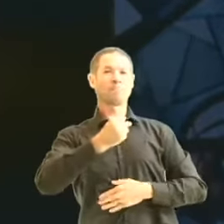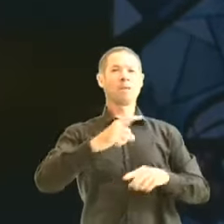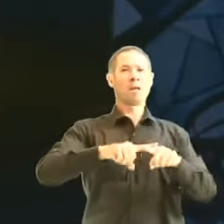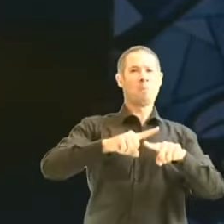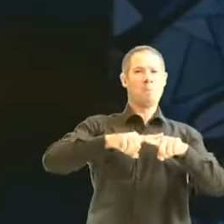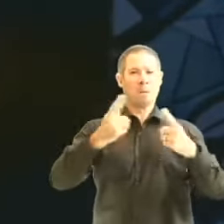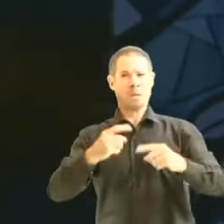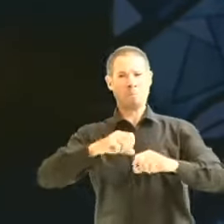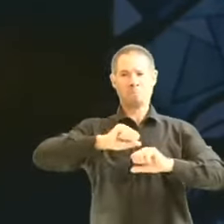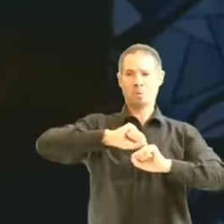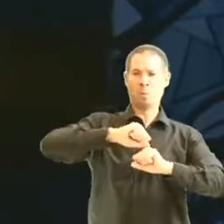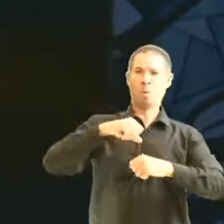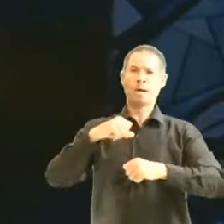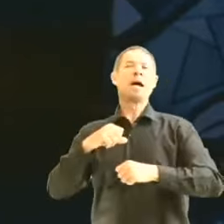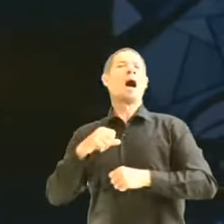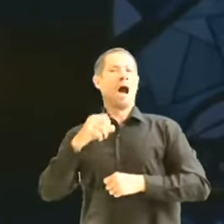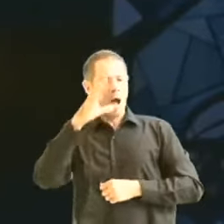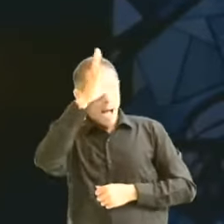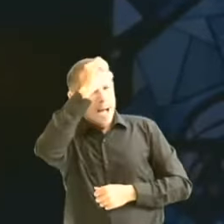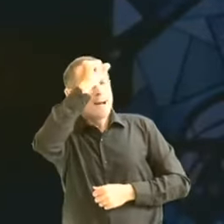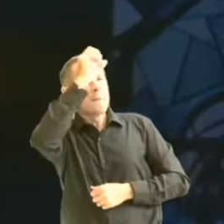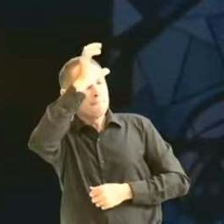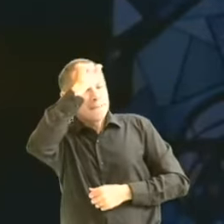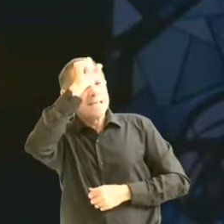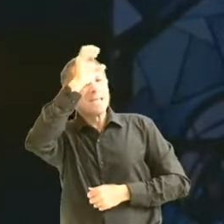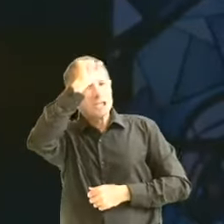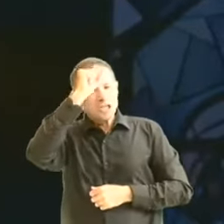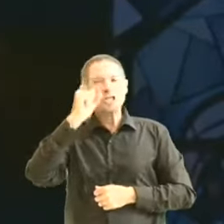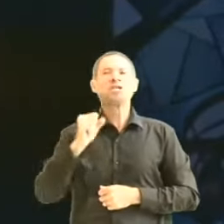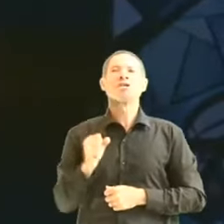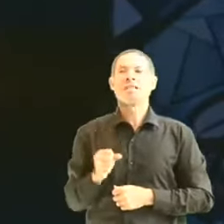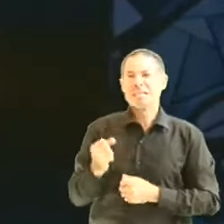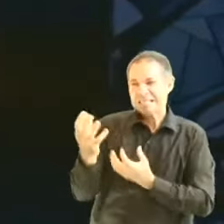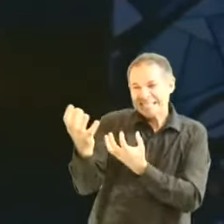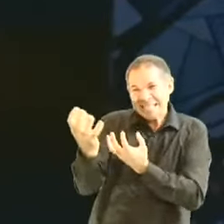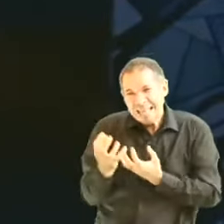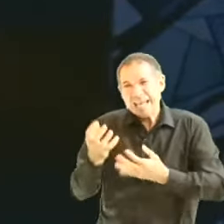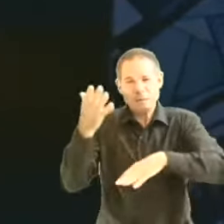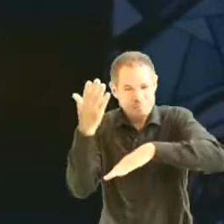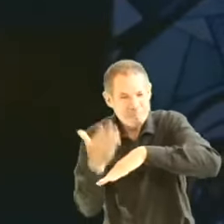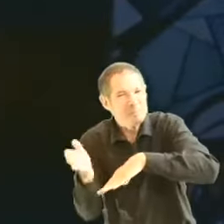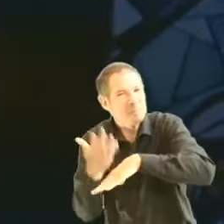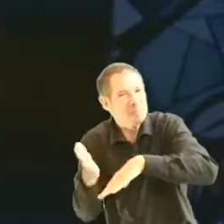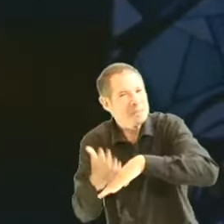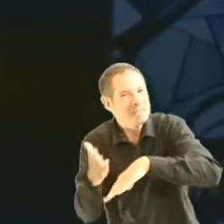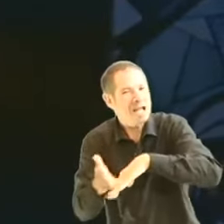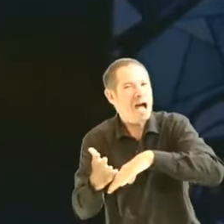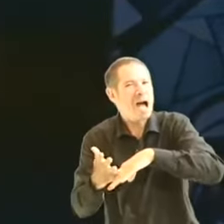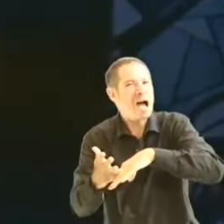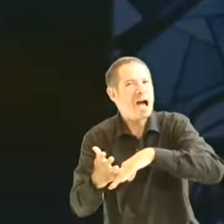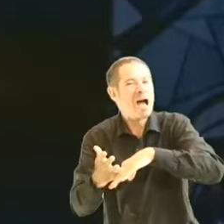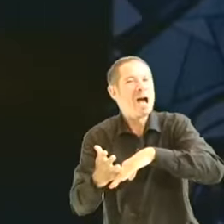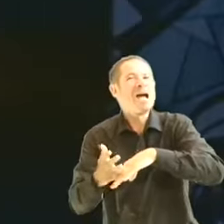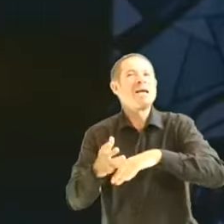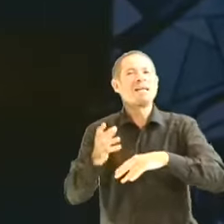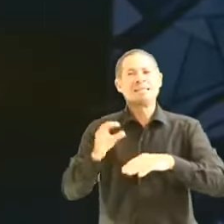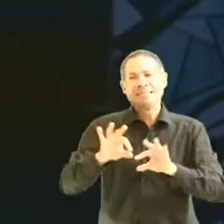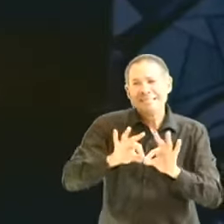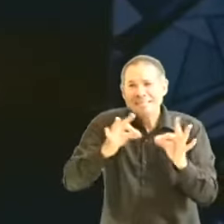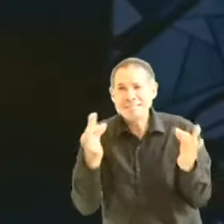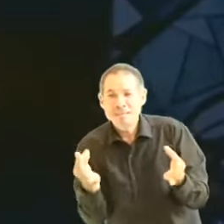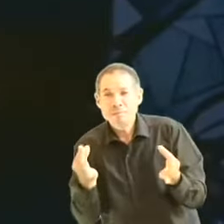Porque a grande lição que eu aprendi e que quero praticar é simples,